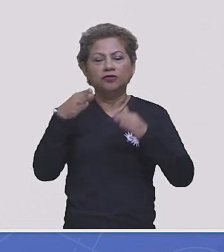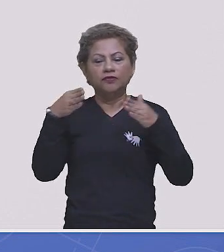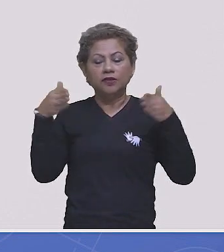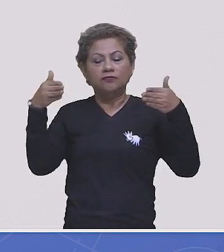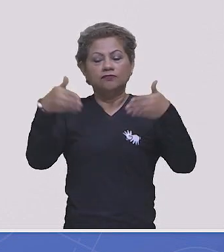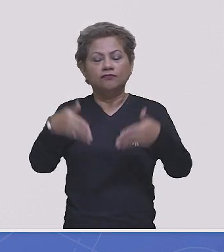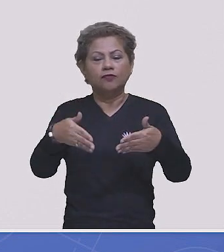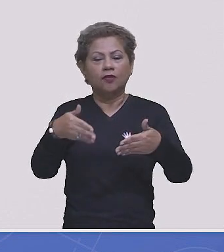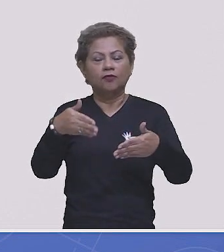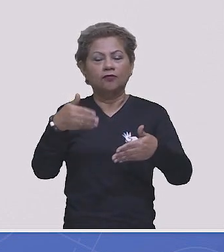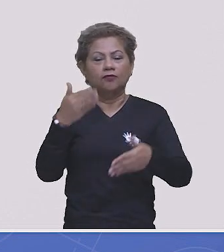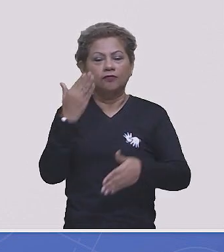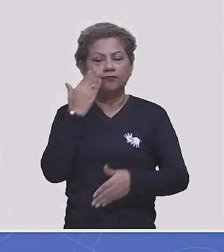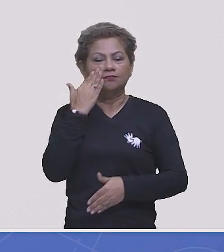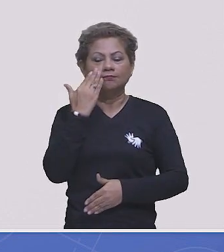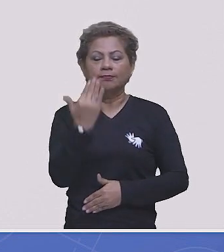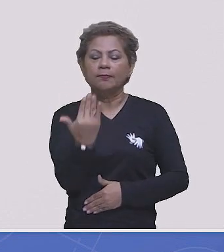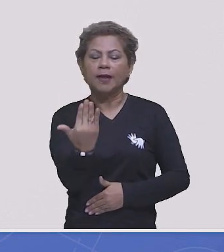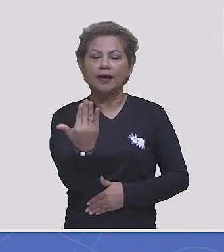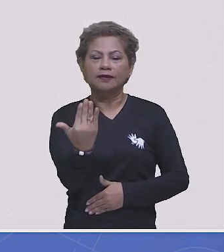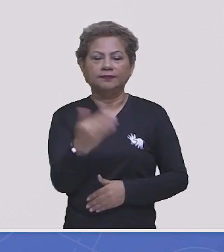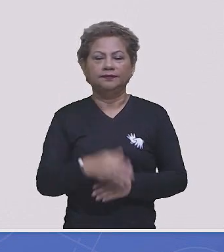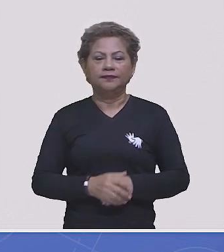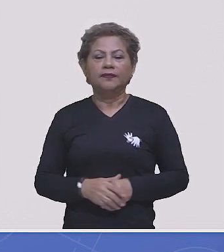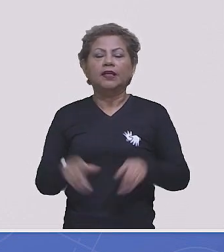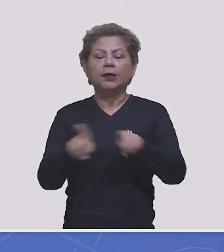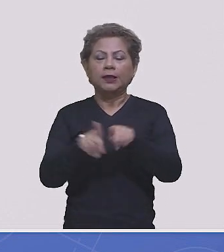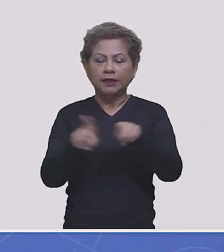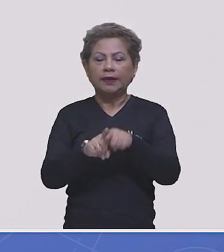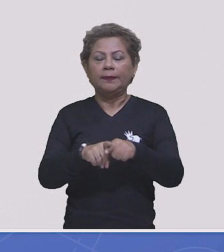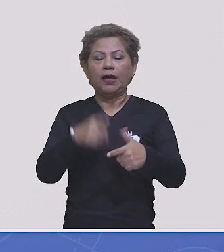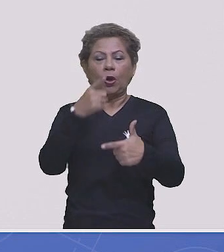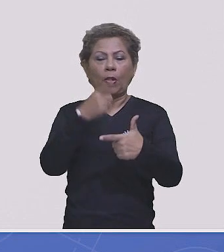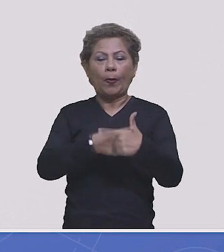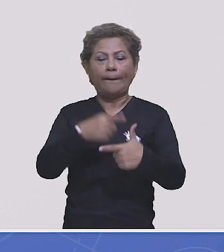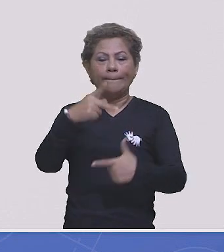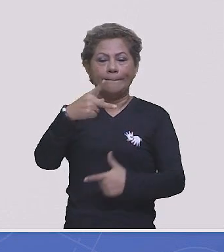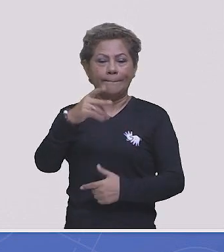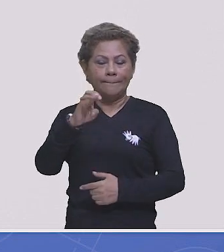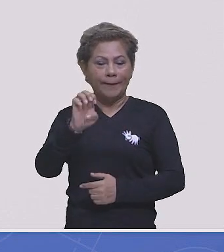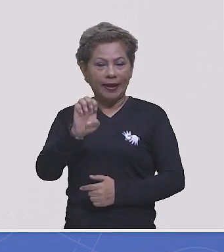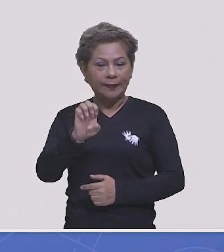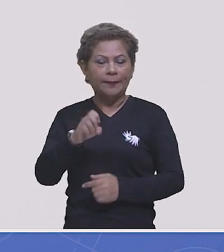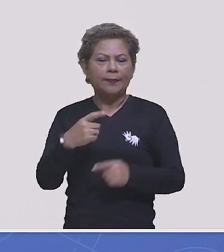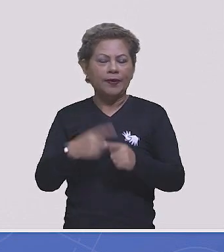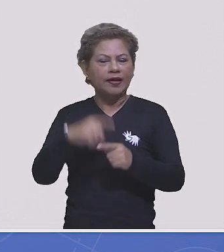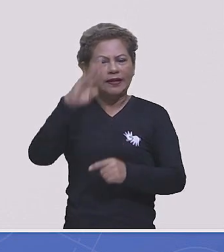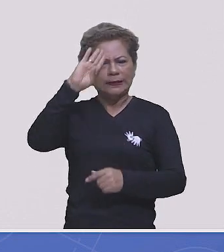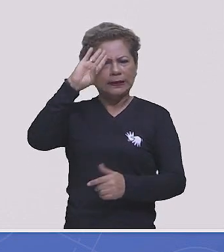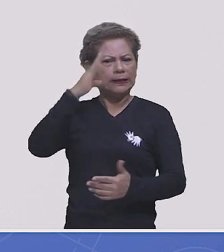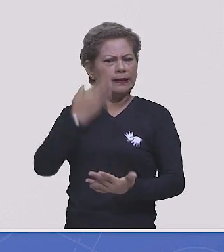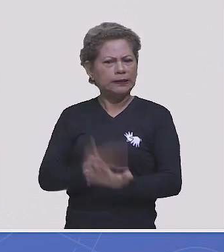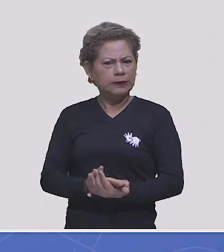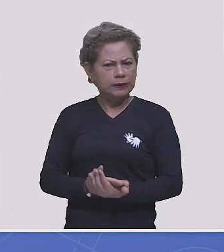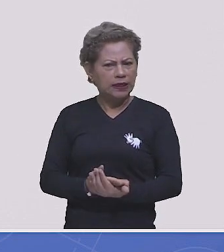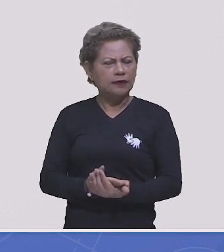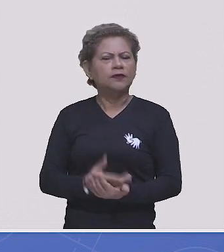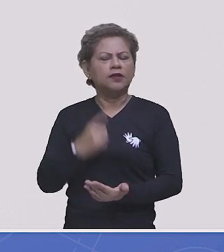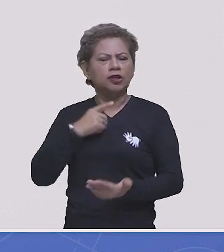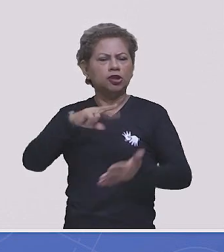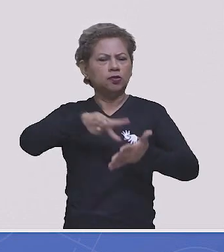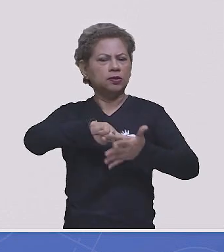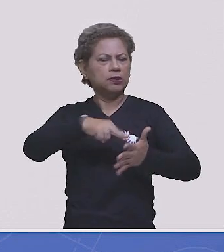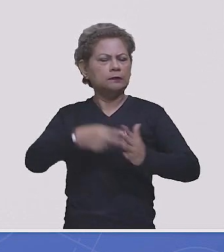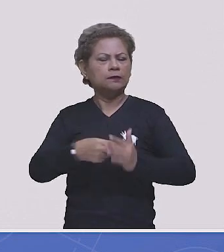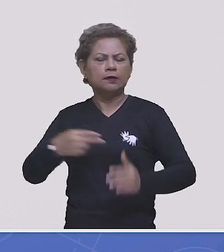pés na lateral, os pés de perfil. Por quê? Eles acreditavam que quando os pés eram representados nessa